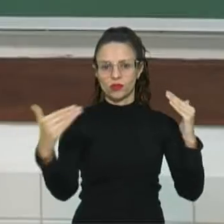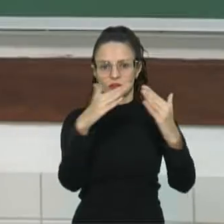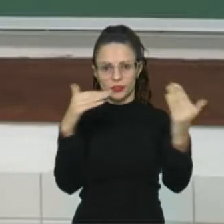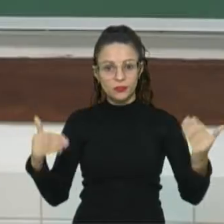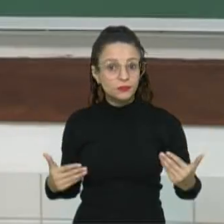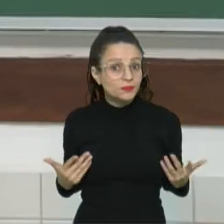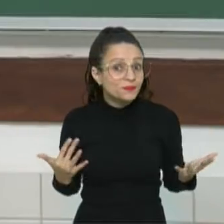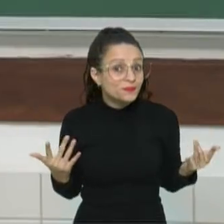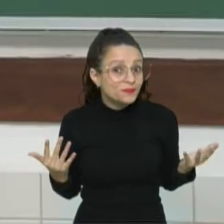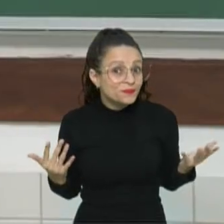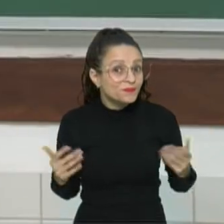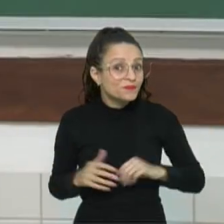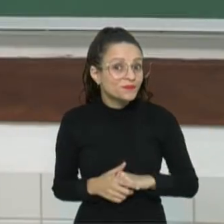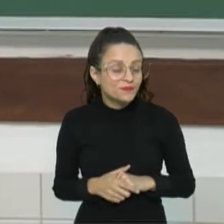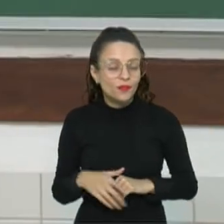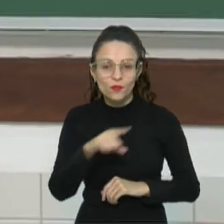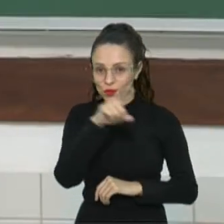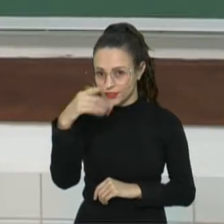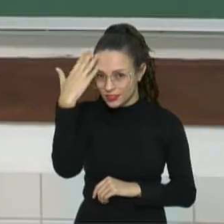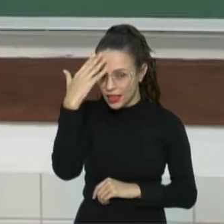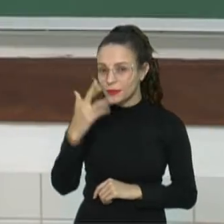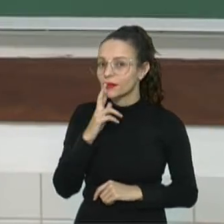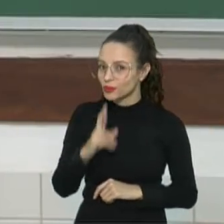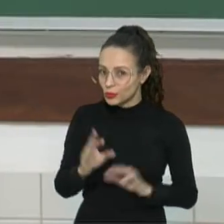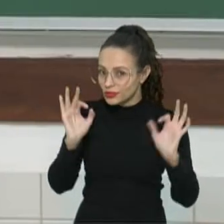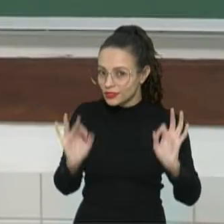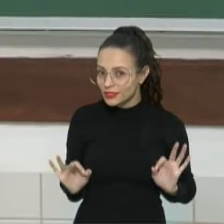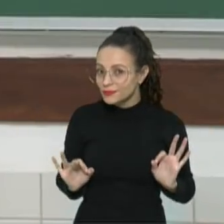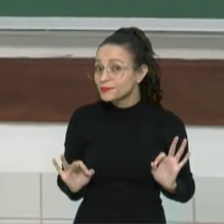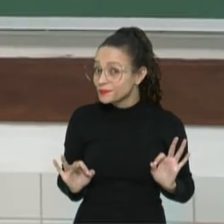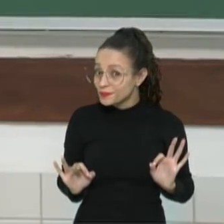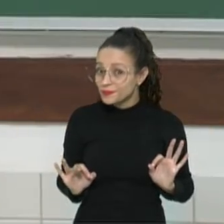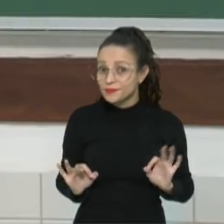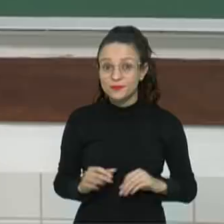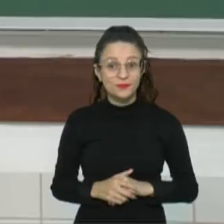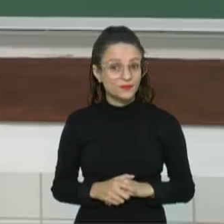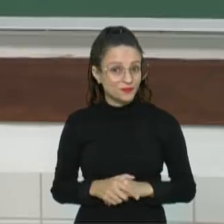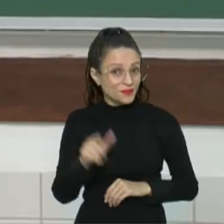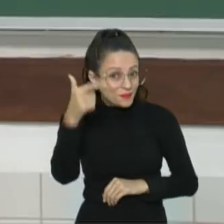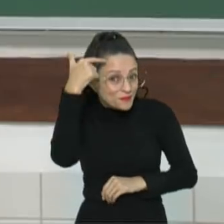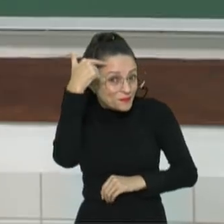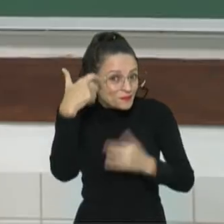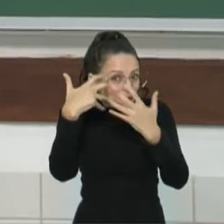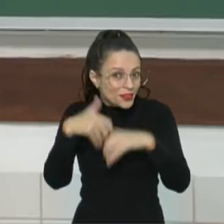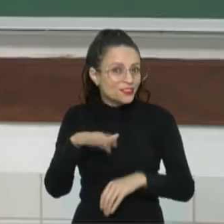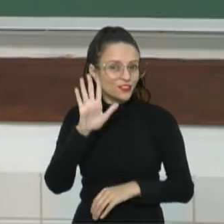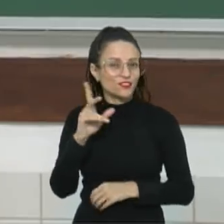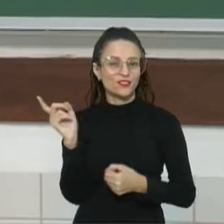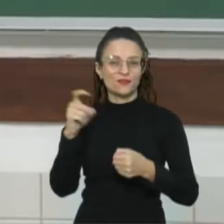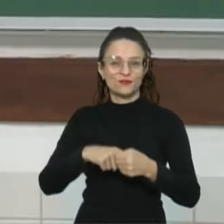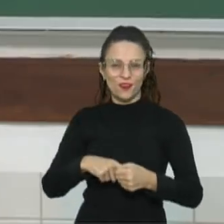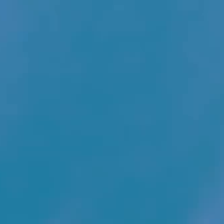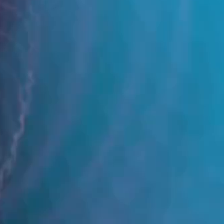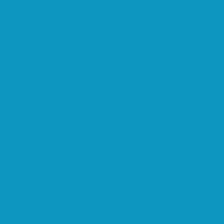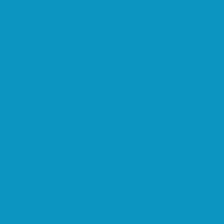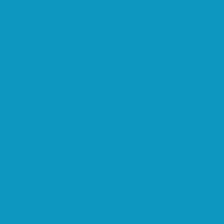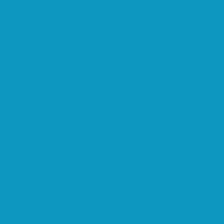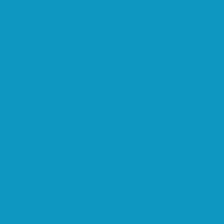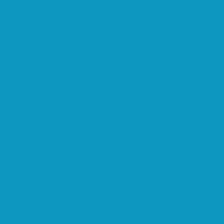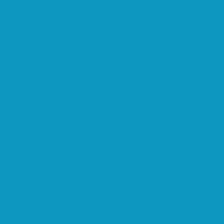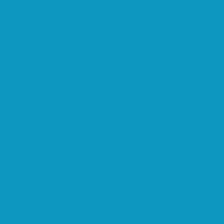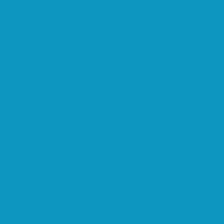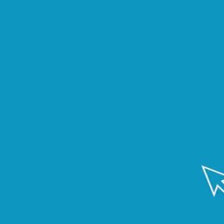E aí, você sabe a resposta correta? Então, pensa um pouquinho e daqui a pouco eu volto.